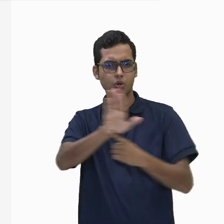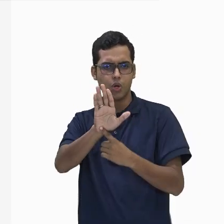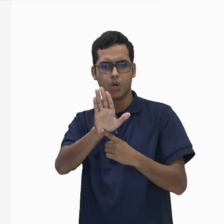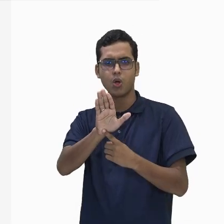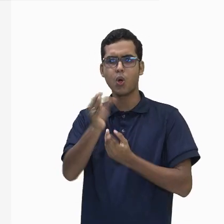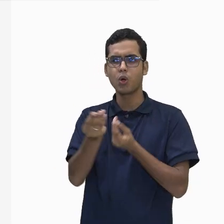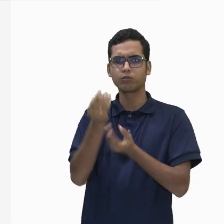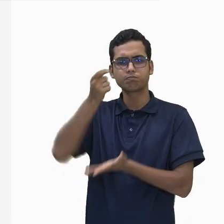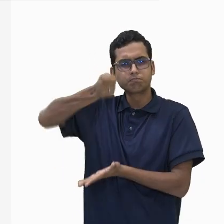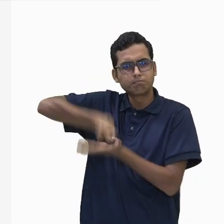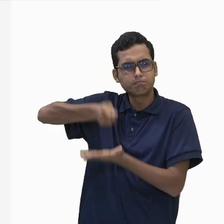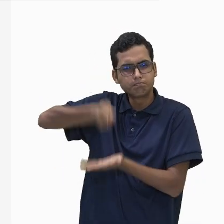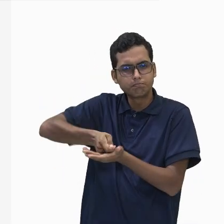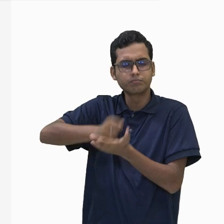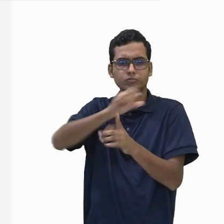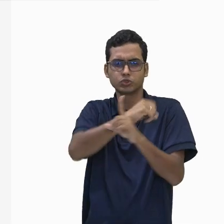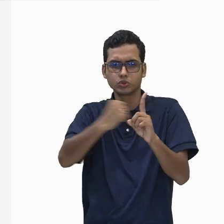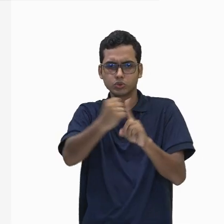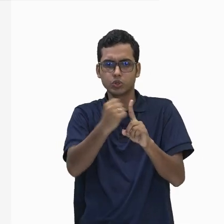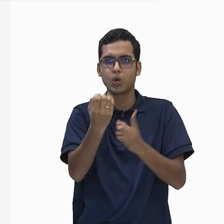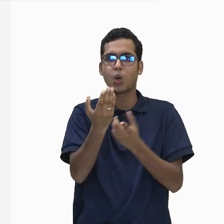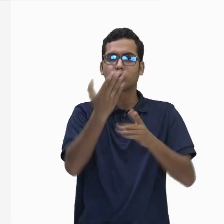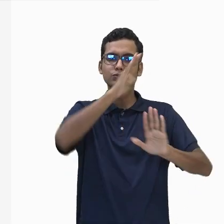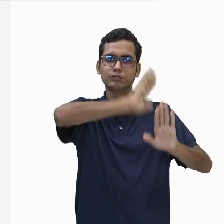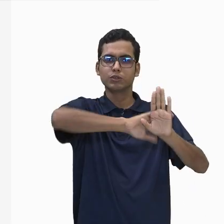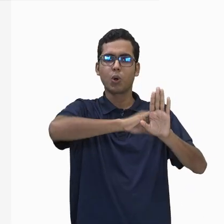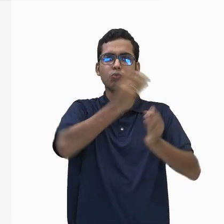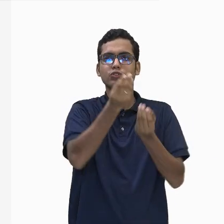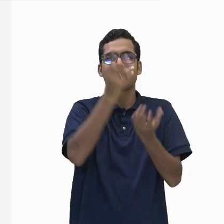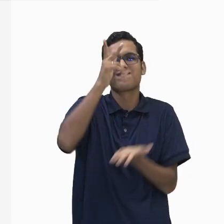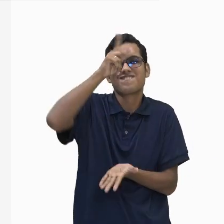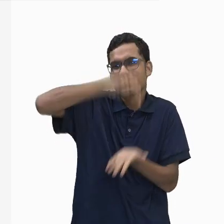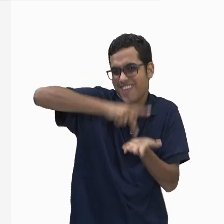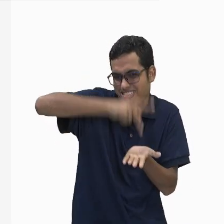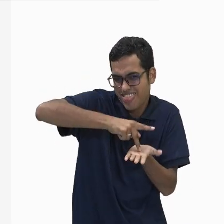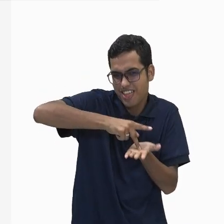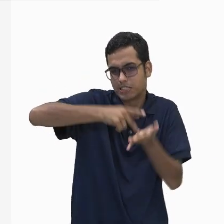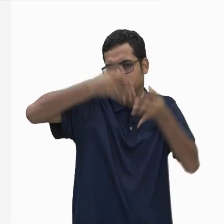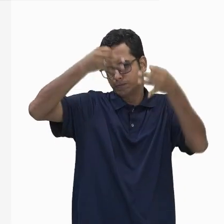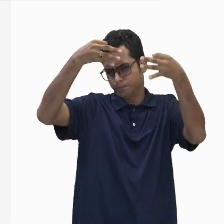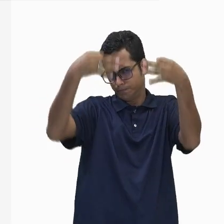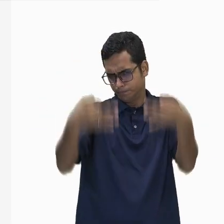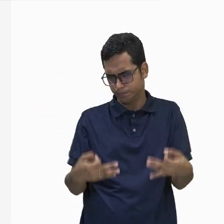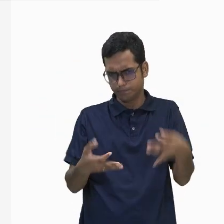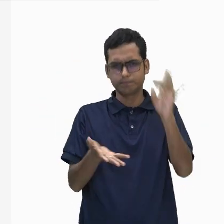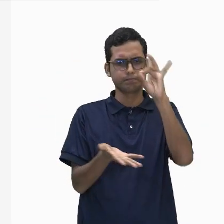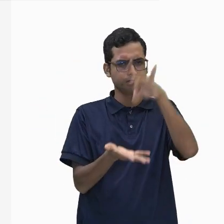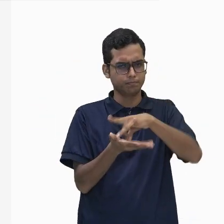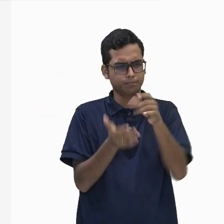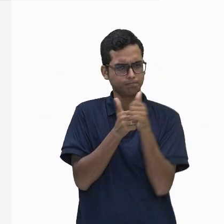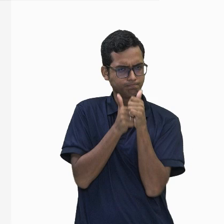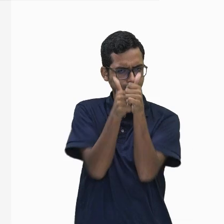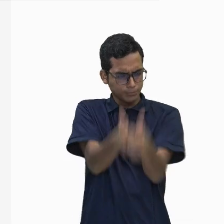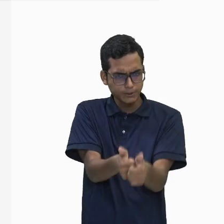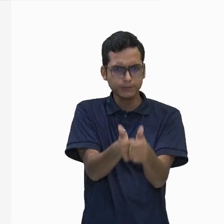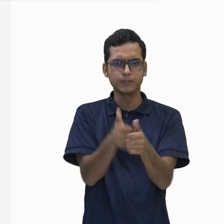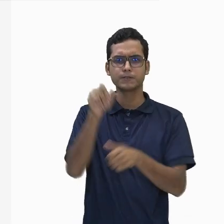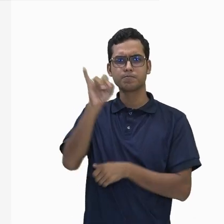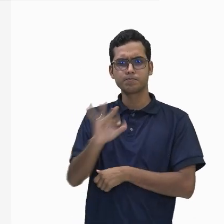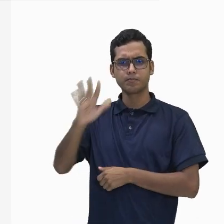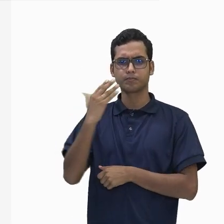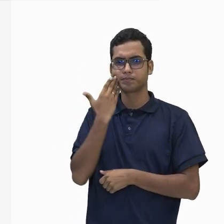fosse uma verdade de fato e naturalmente dignos de serem seguidos. Olha aquela